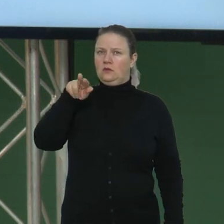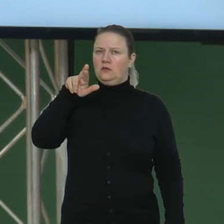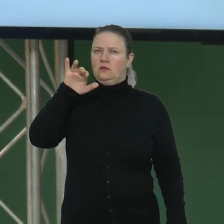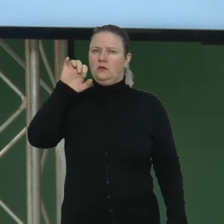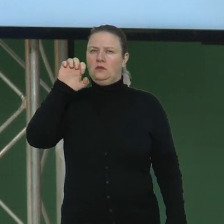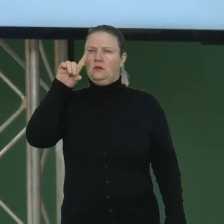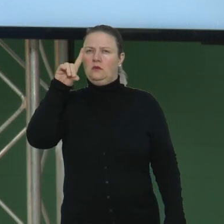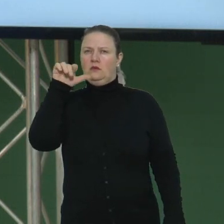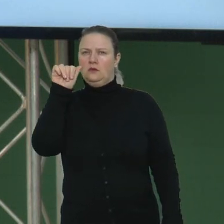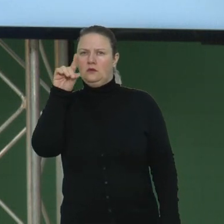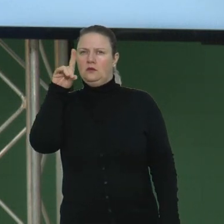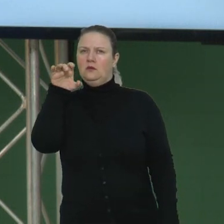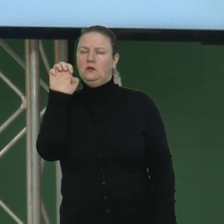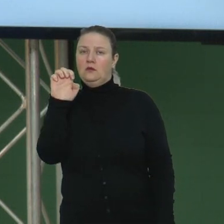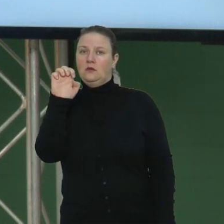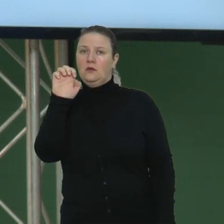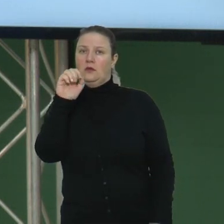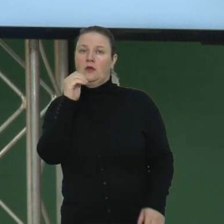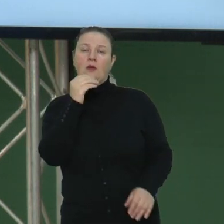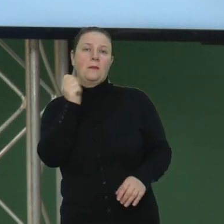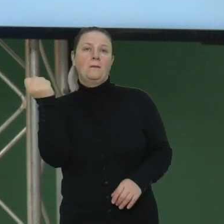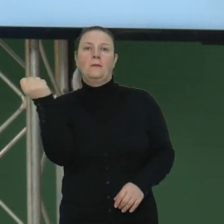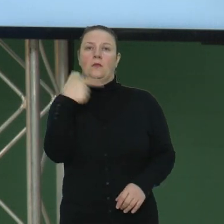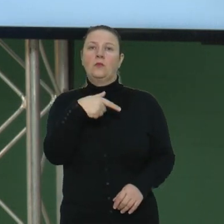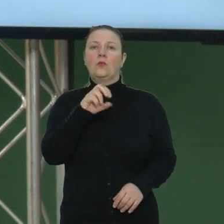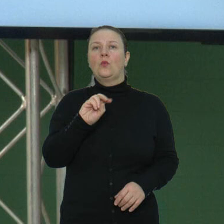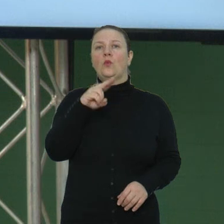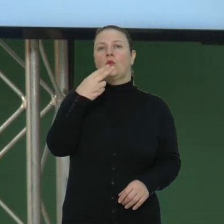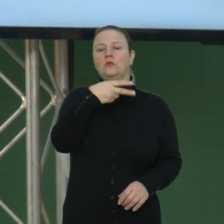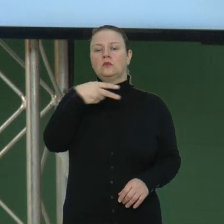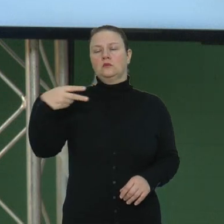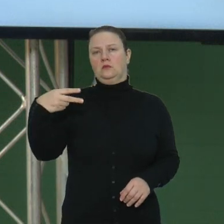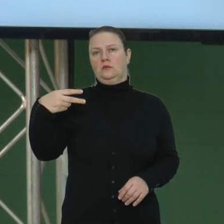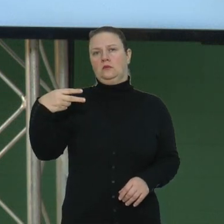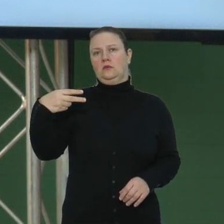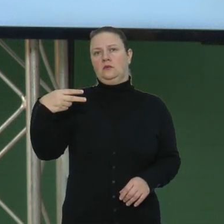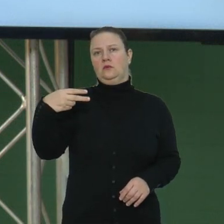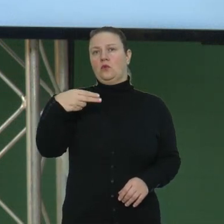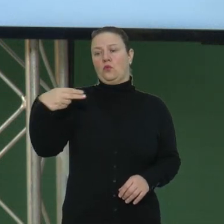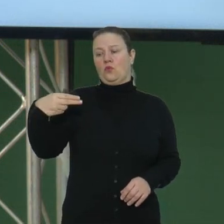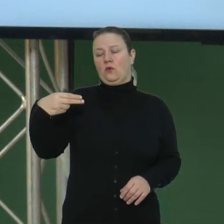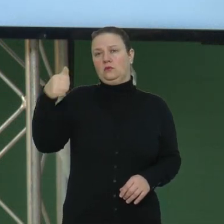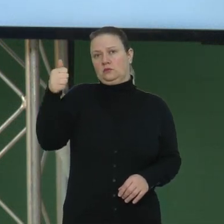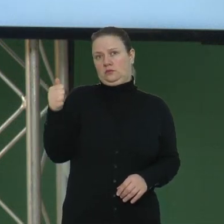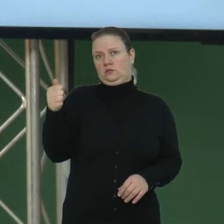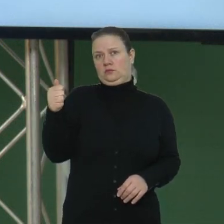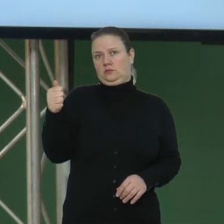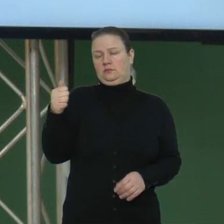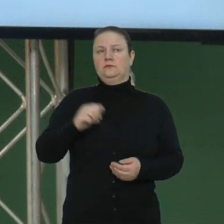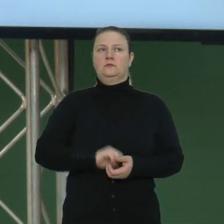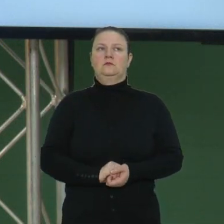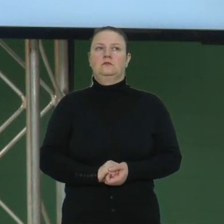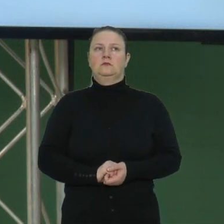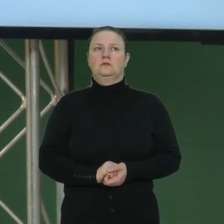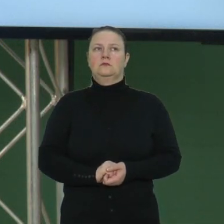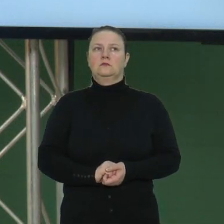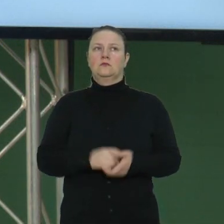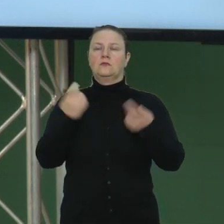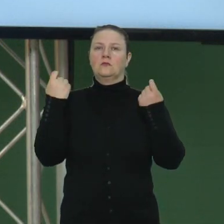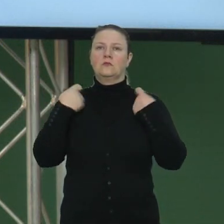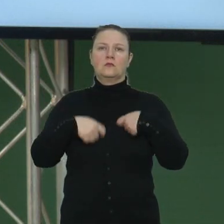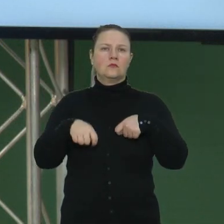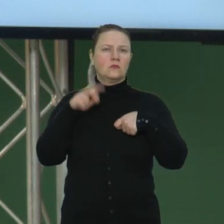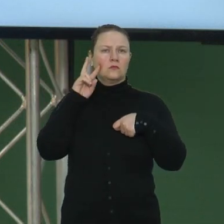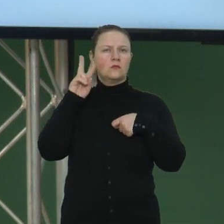Então, quando o módulo ele é o quê? Maior ou igual a A, né? Nesse caso, tem o módulo de x maior ou igual a 2. O que que eu preciso levar